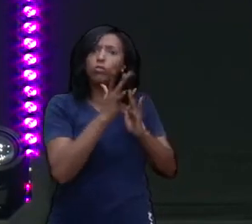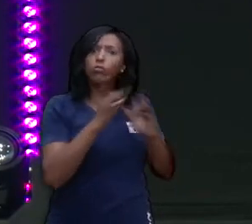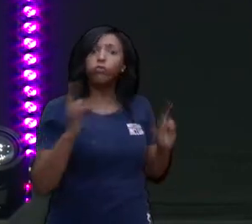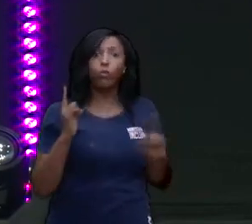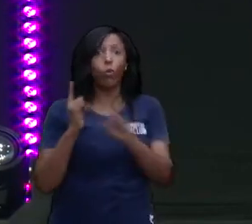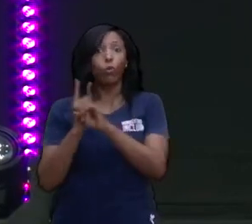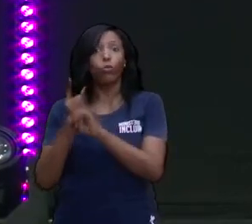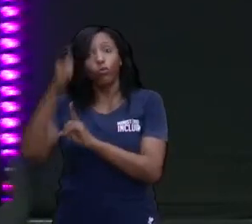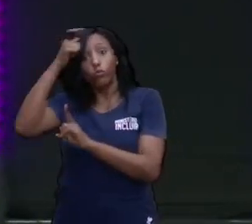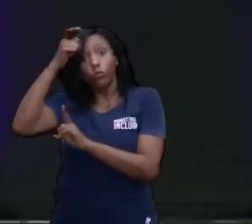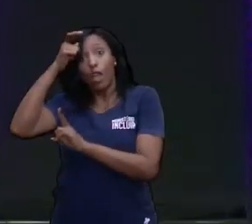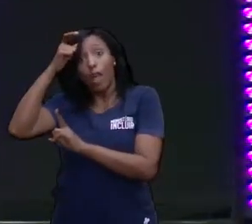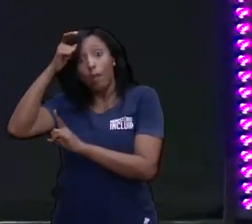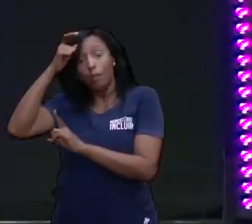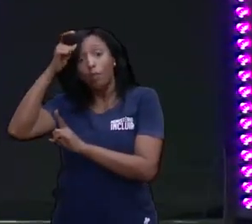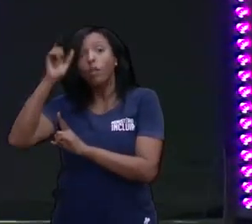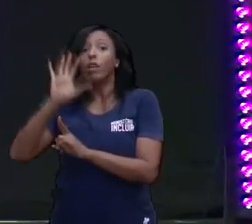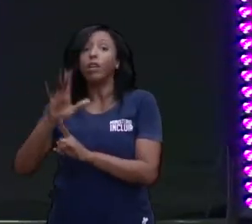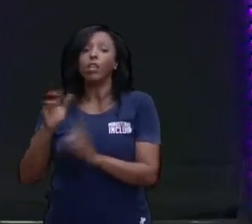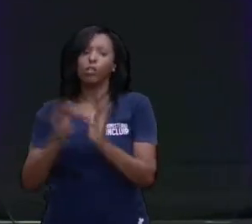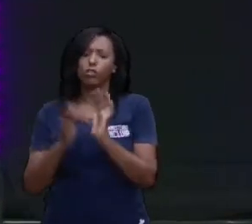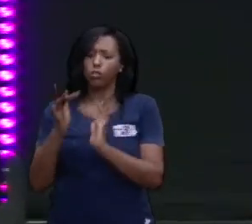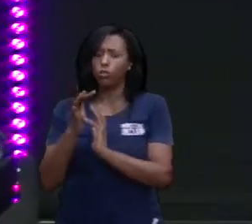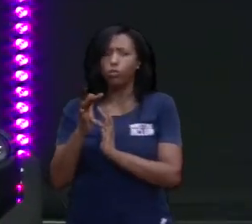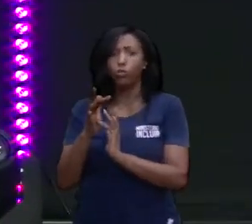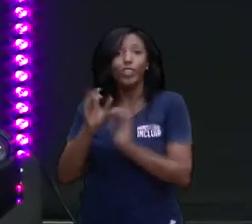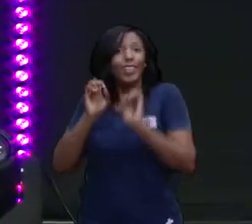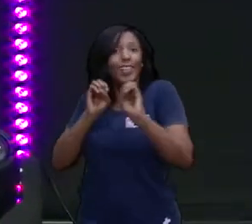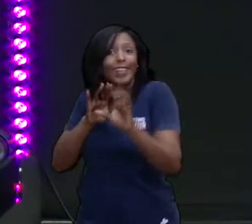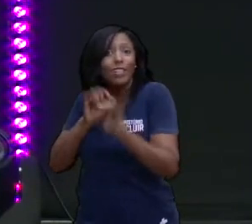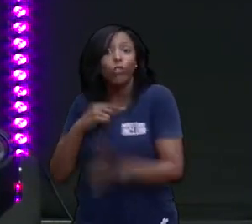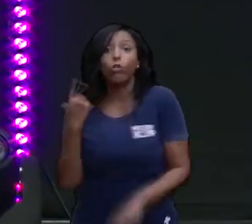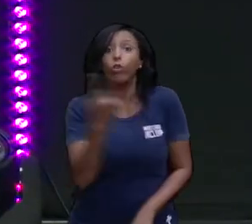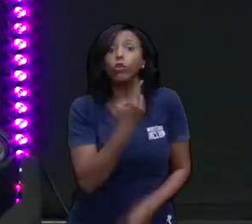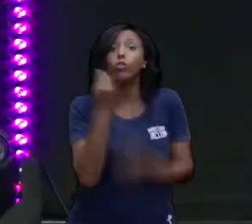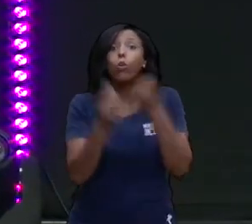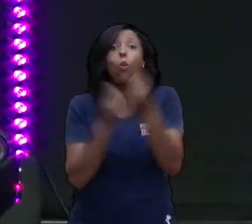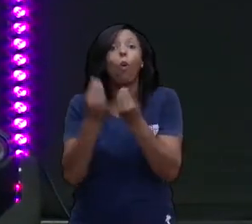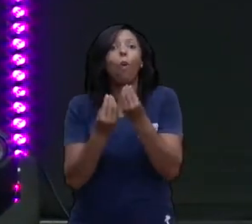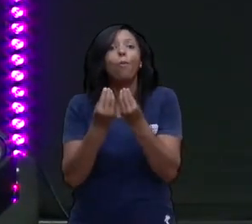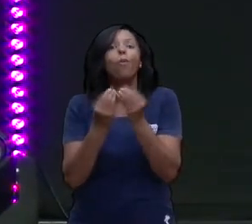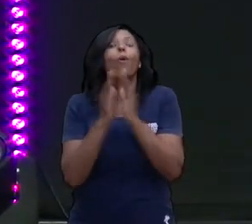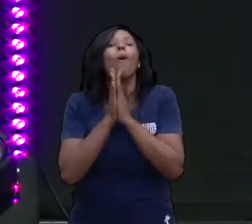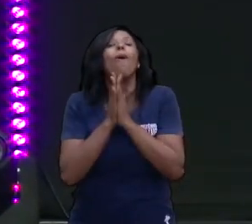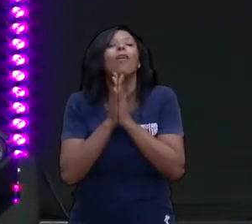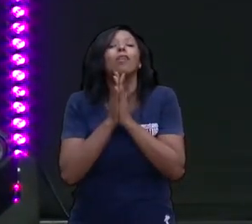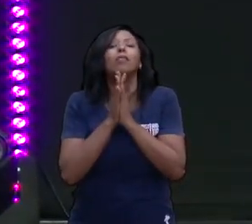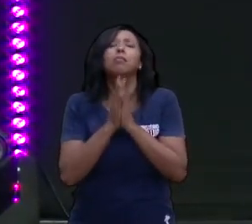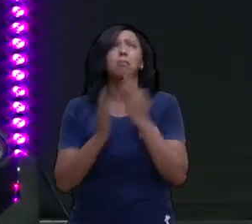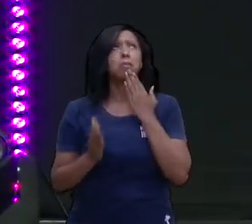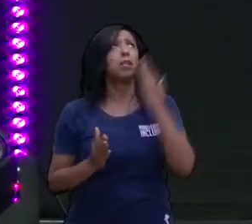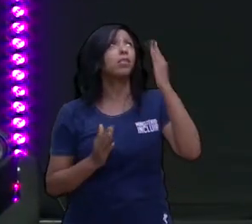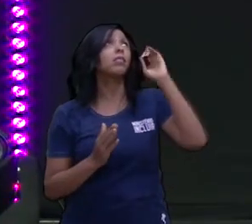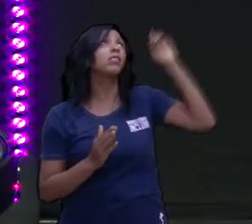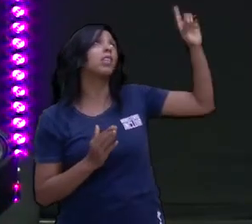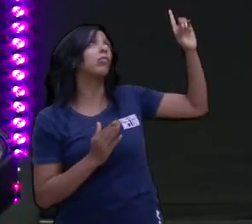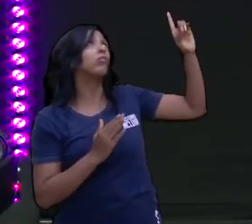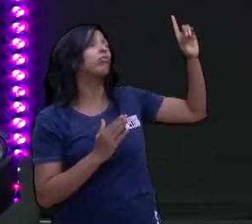e o próprio Jesus nos ensinou a orar pede para Deus livrai-nos do mal